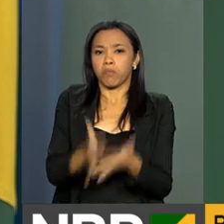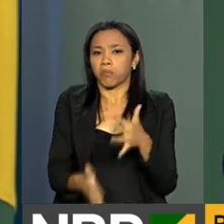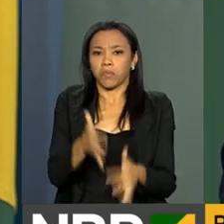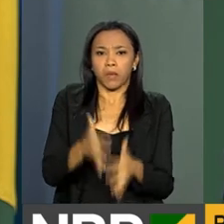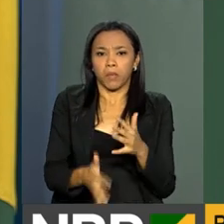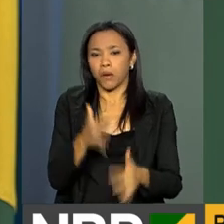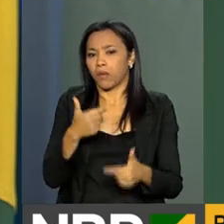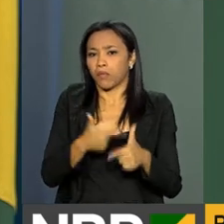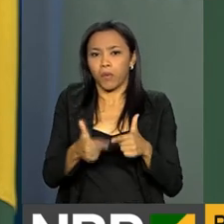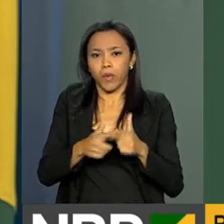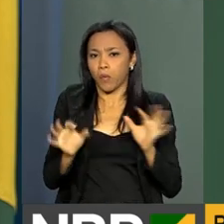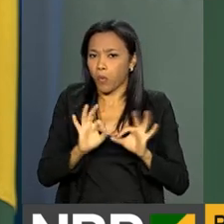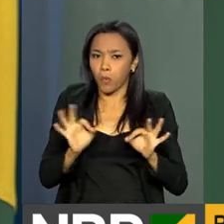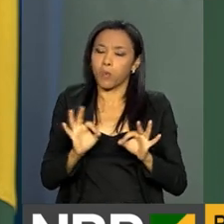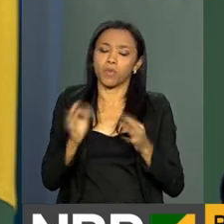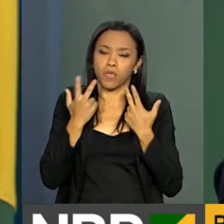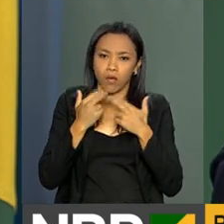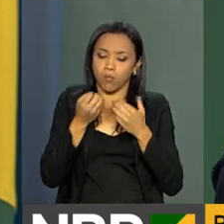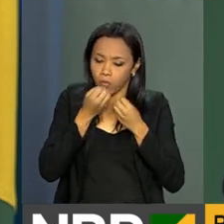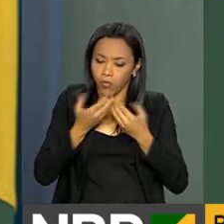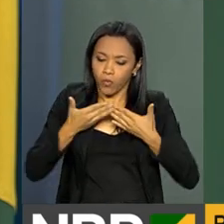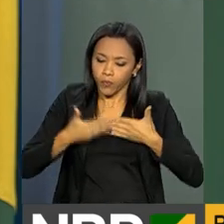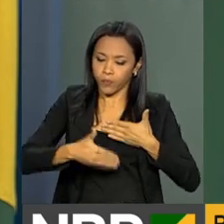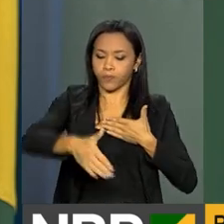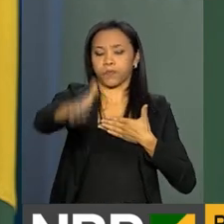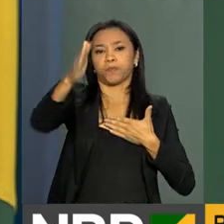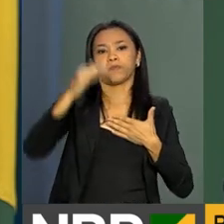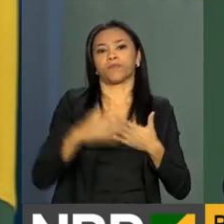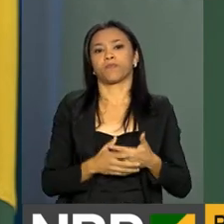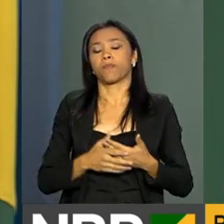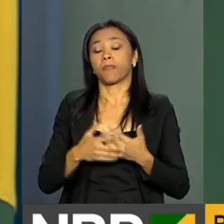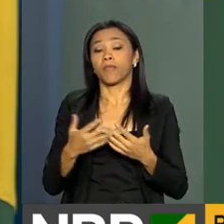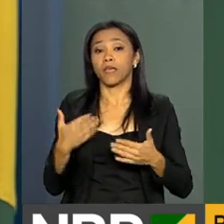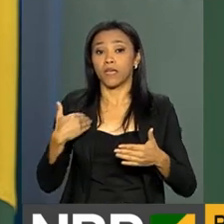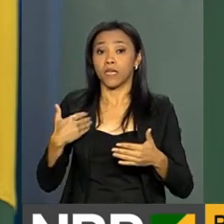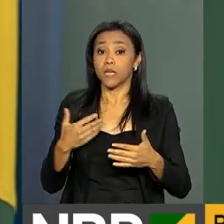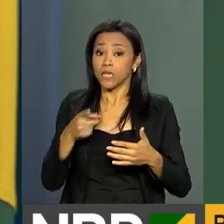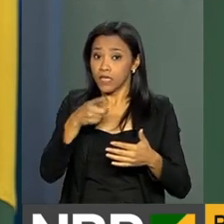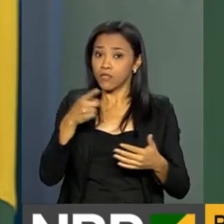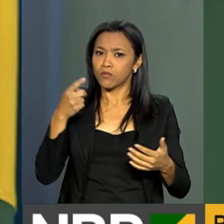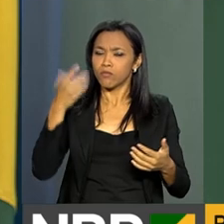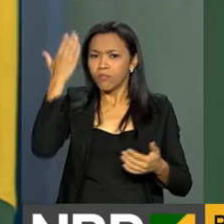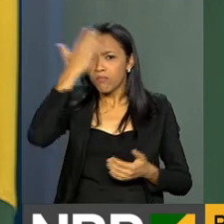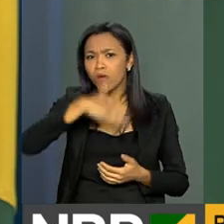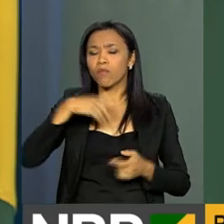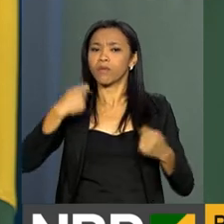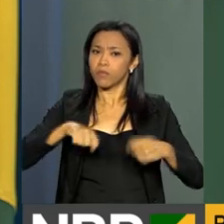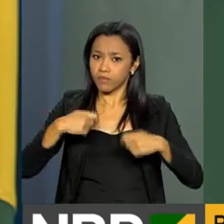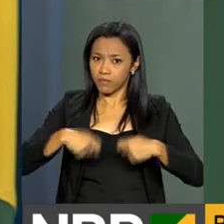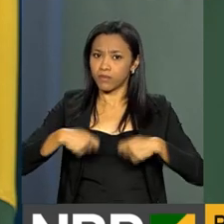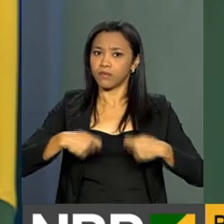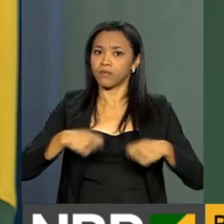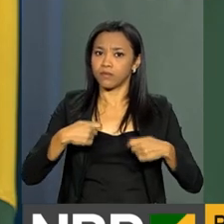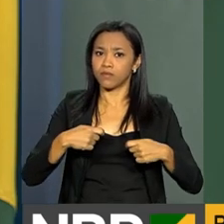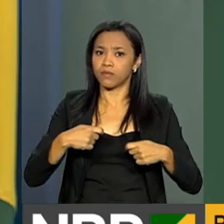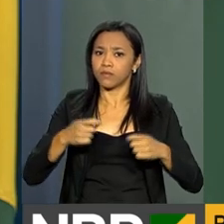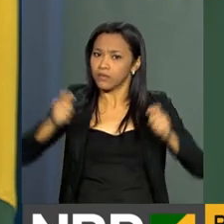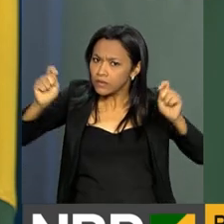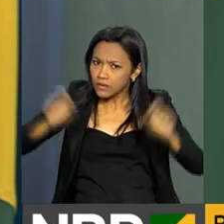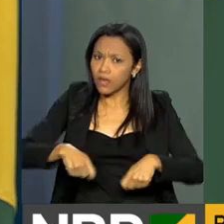embaraço, sem nenhum problema. Isso tudo tem mostrado, né, que é possível voltar a